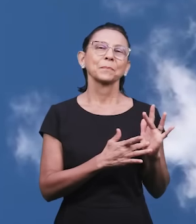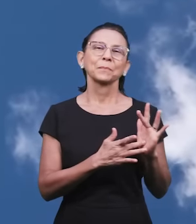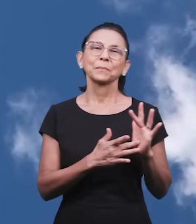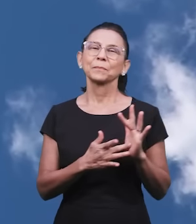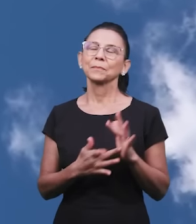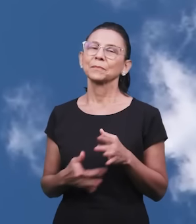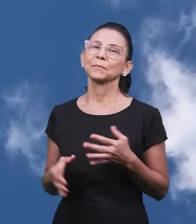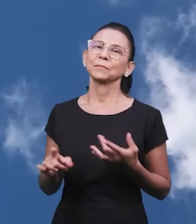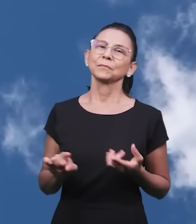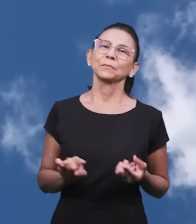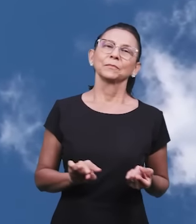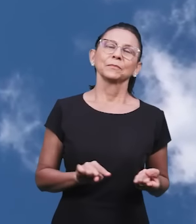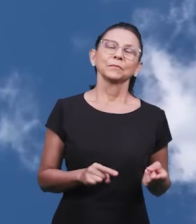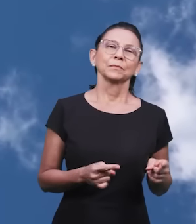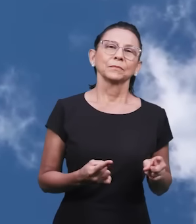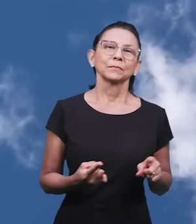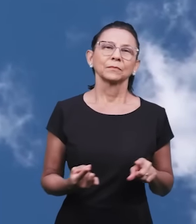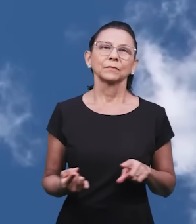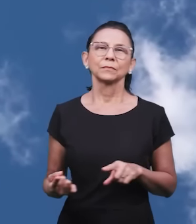Jesus.